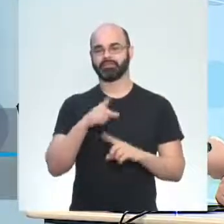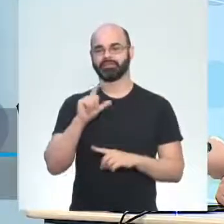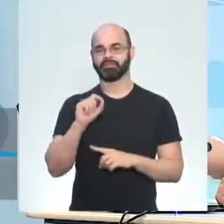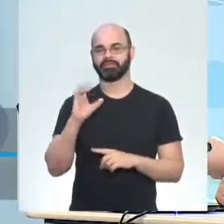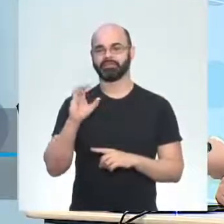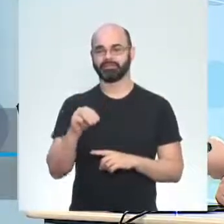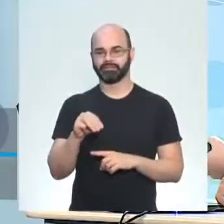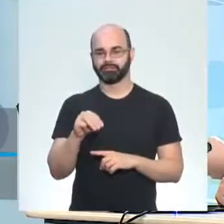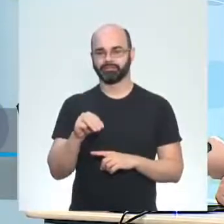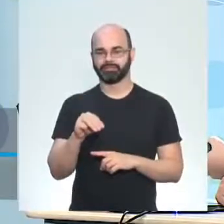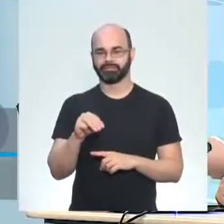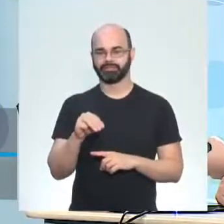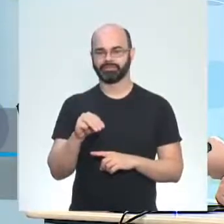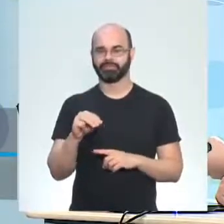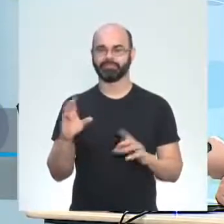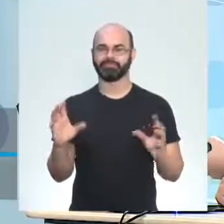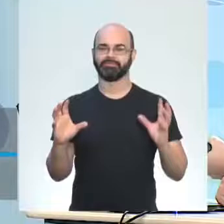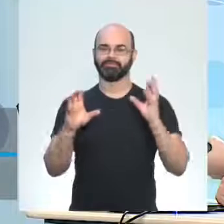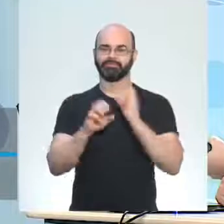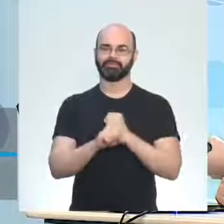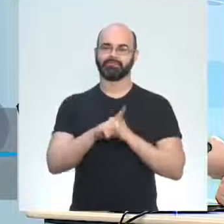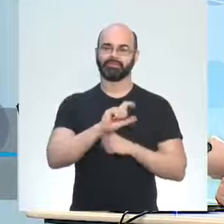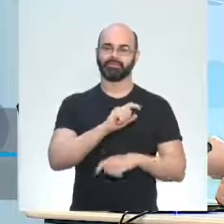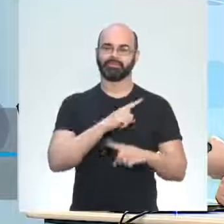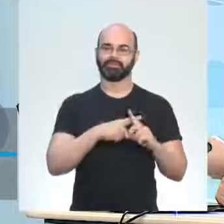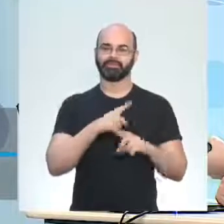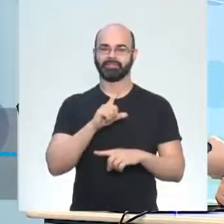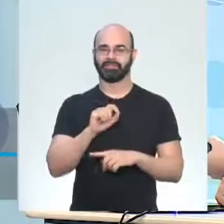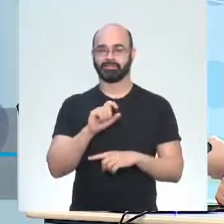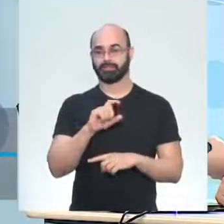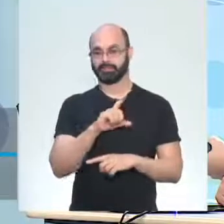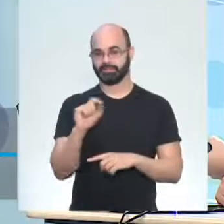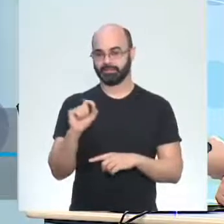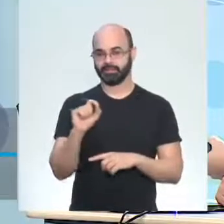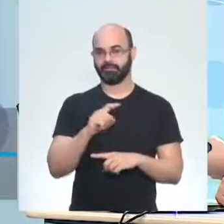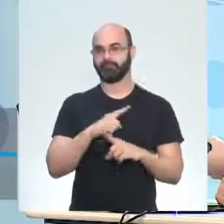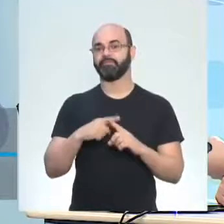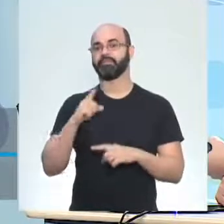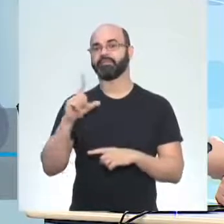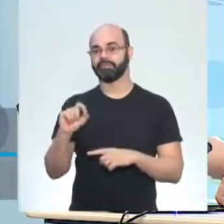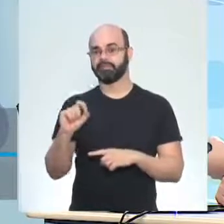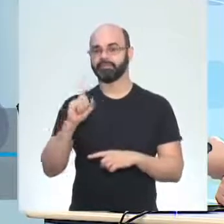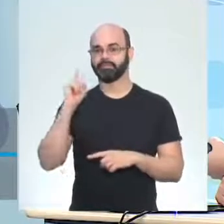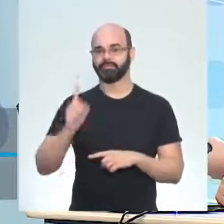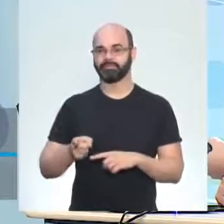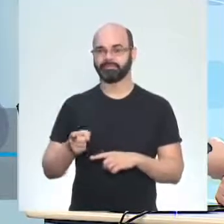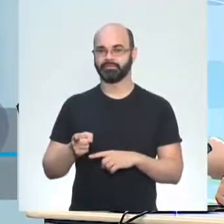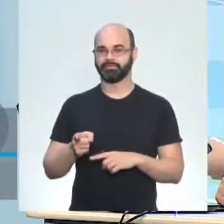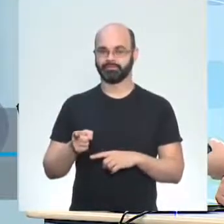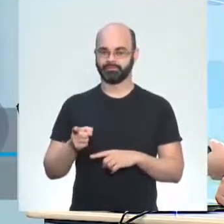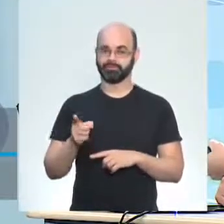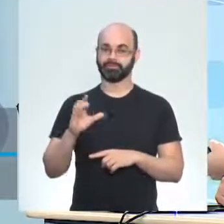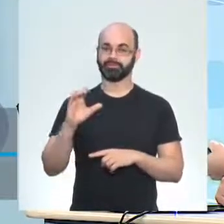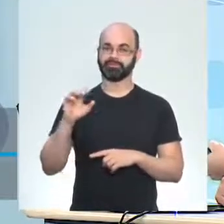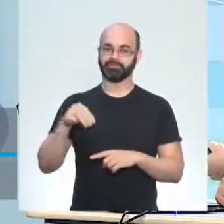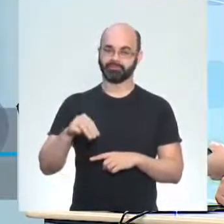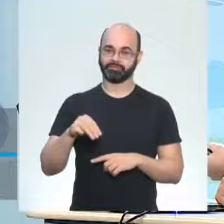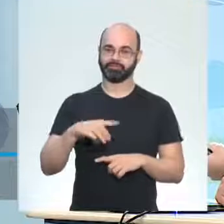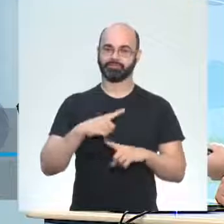10 centímetros, eu vou ter 10 vezes 10 dá 100, vezes 10 dá 1000. Centímetro